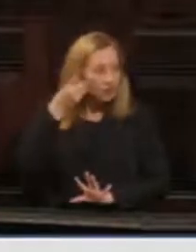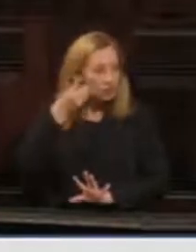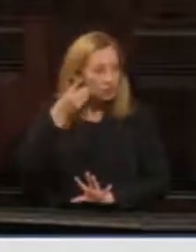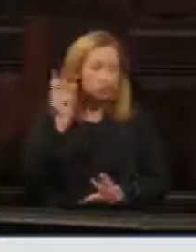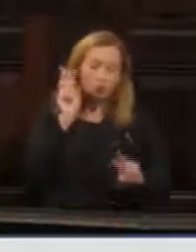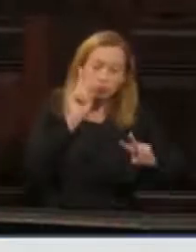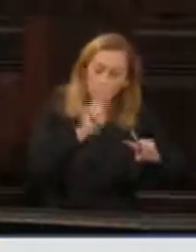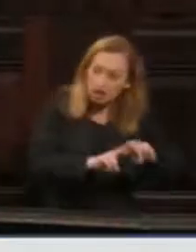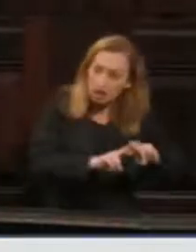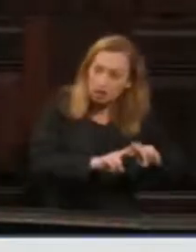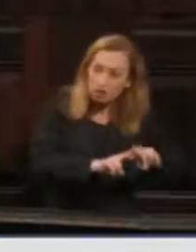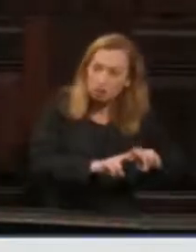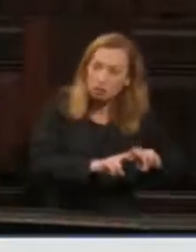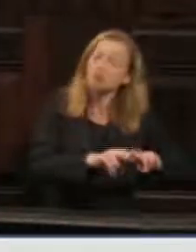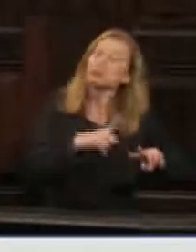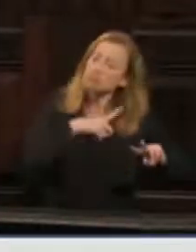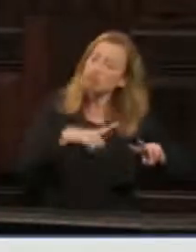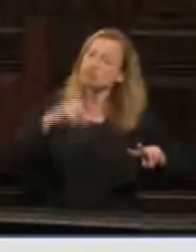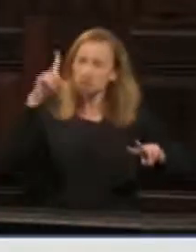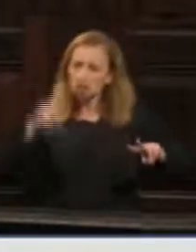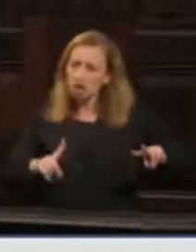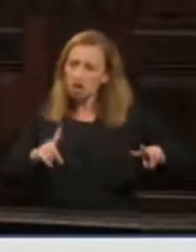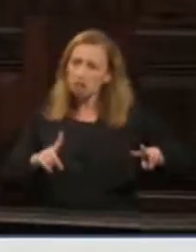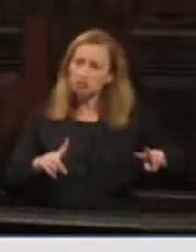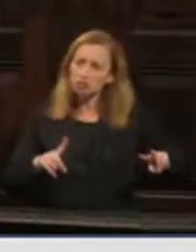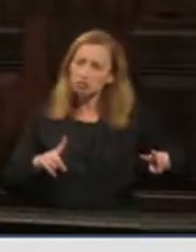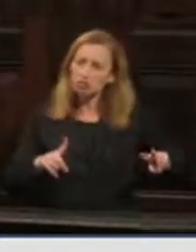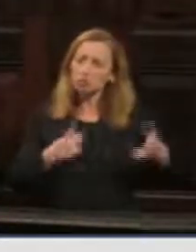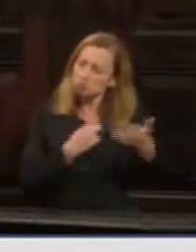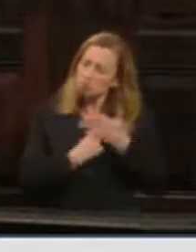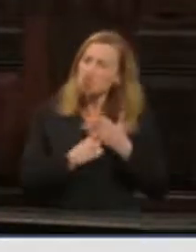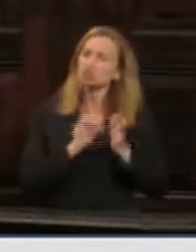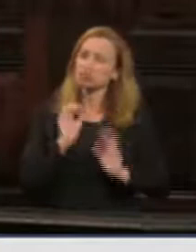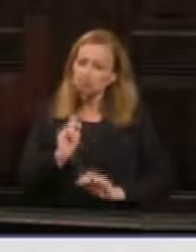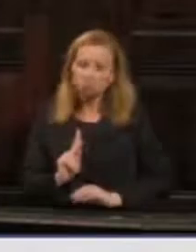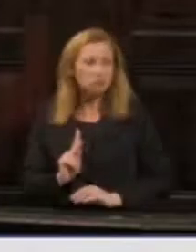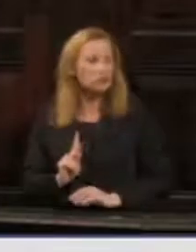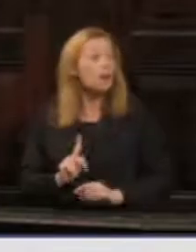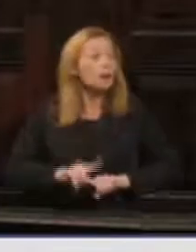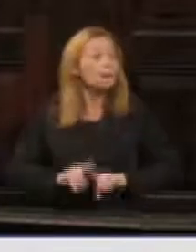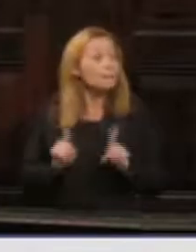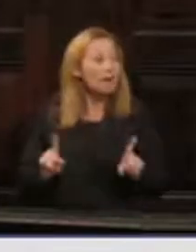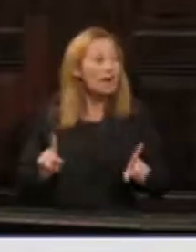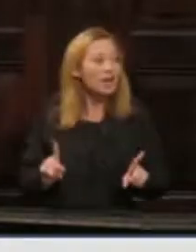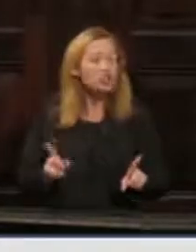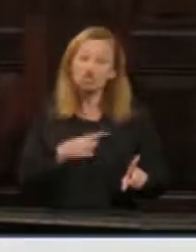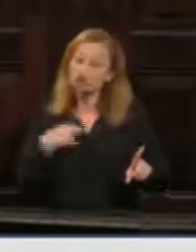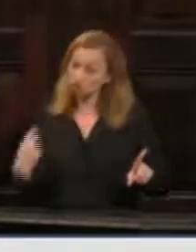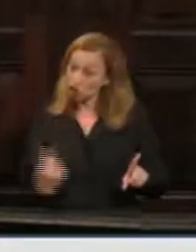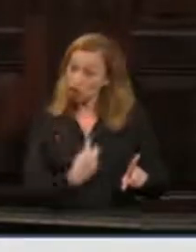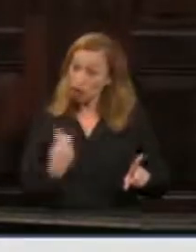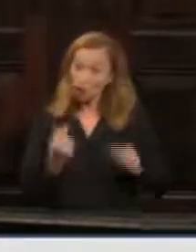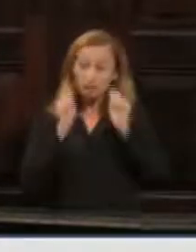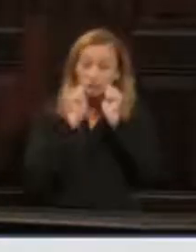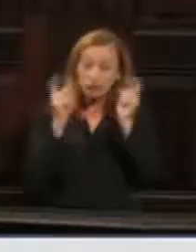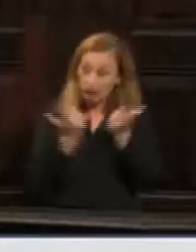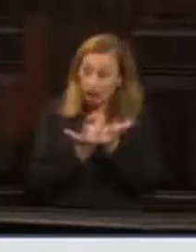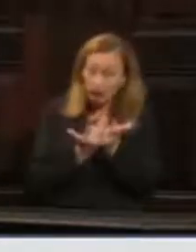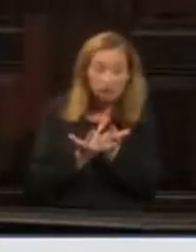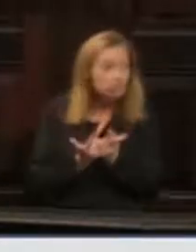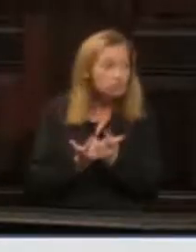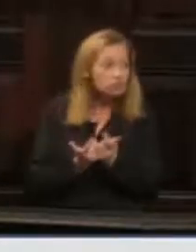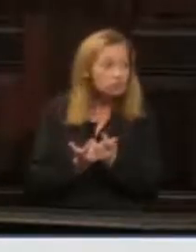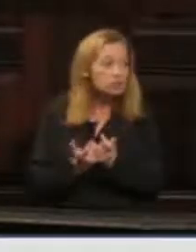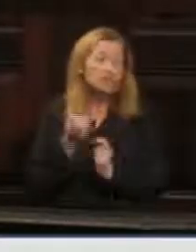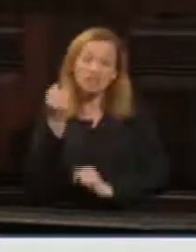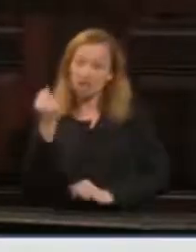direito de se defenderem, de usarem da Constituição, mas nós na LERJ escolhermos empossar os